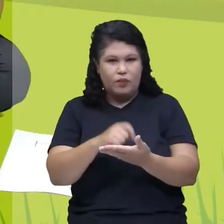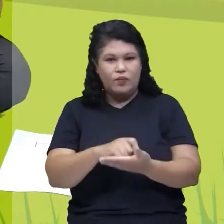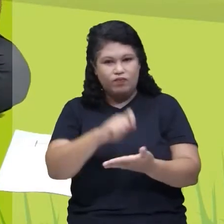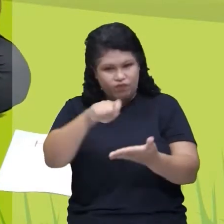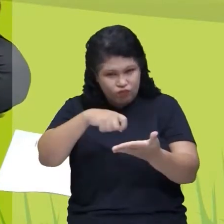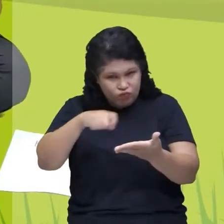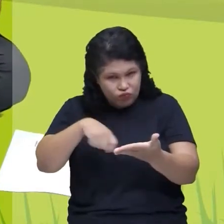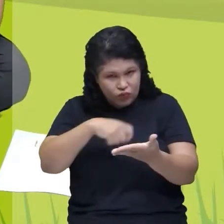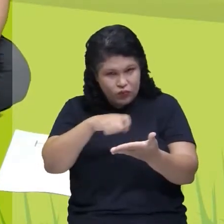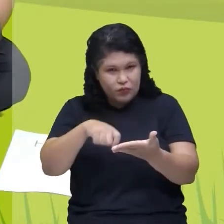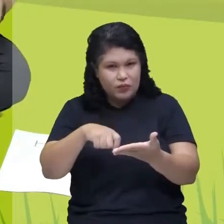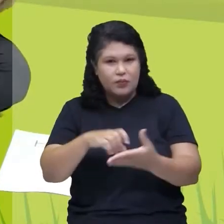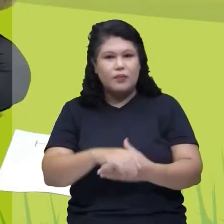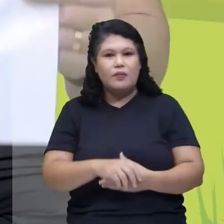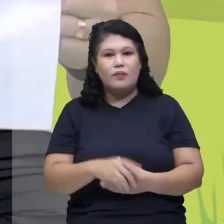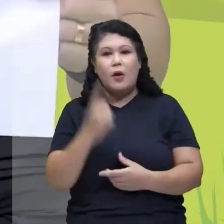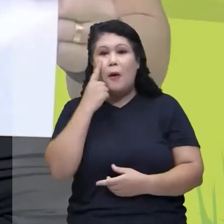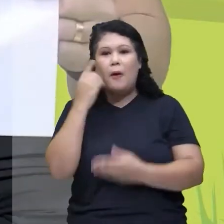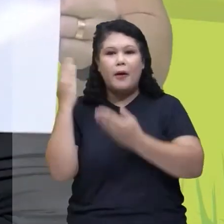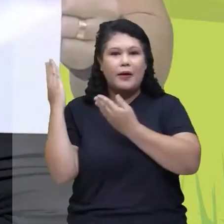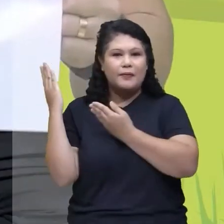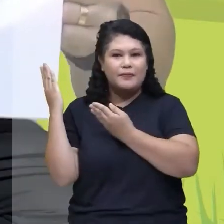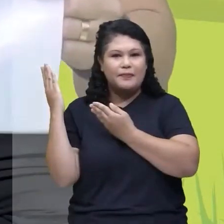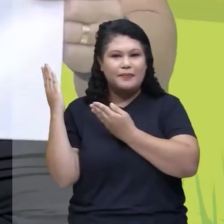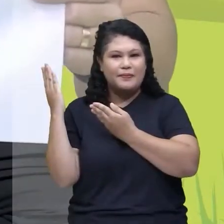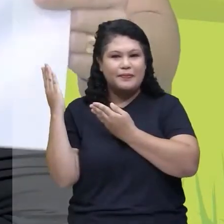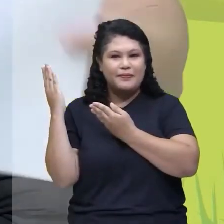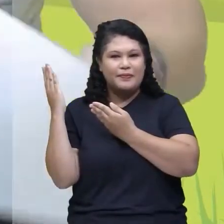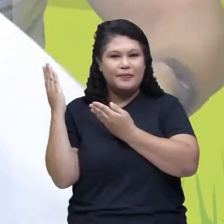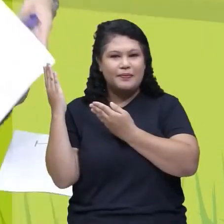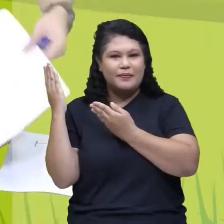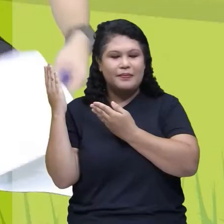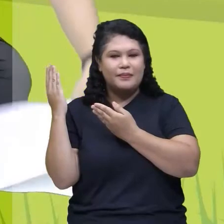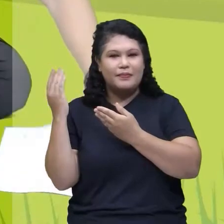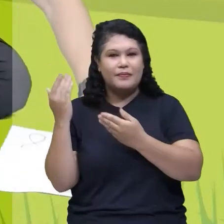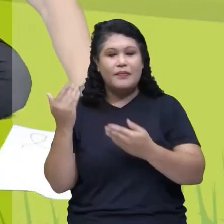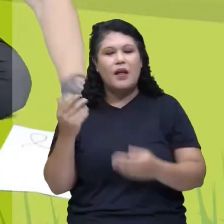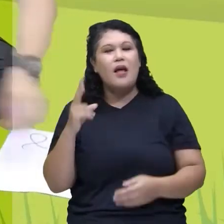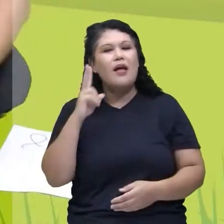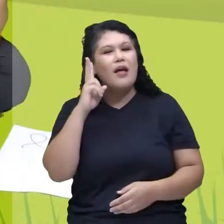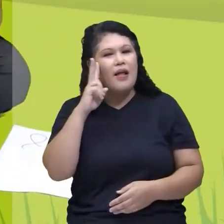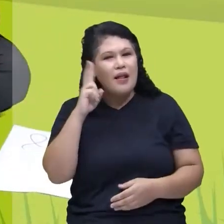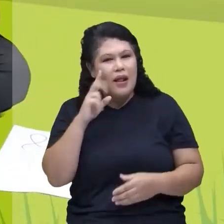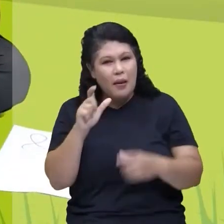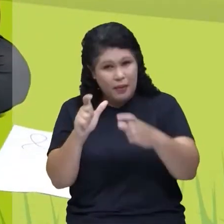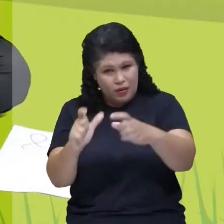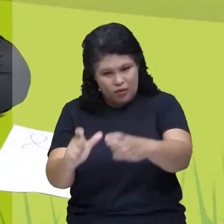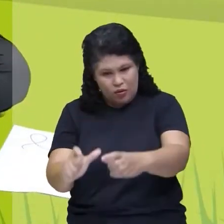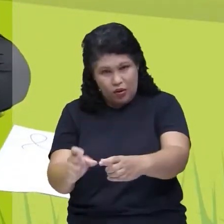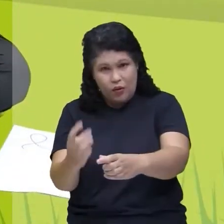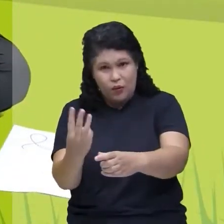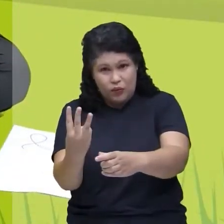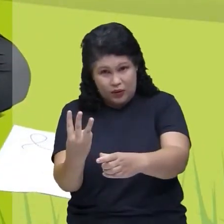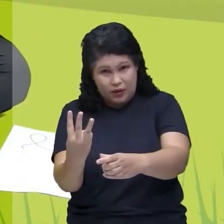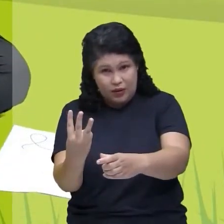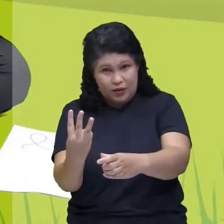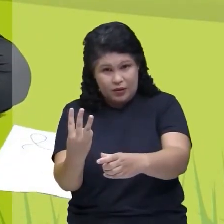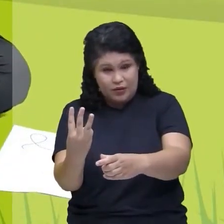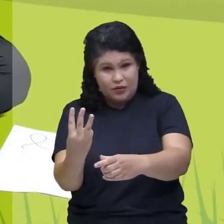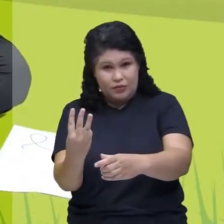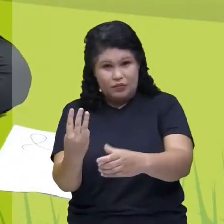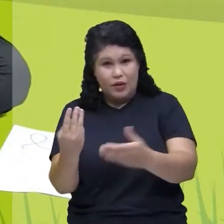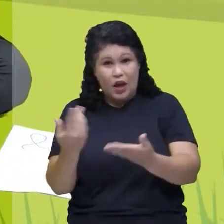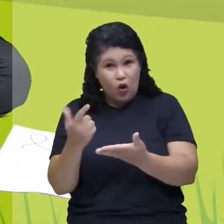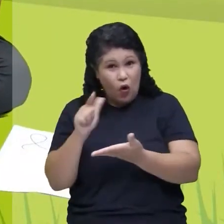2. Muito legal. Estação número 2. Muito bom. Fizemos a estação número